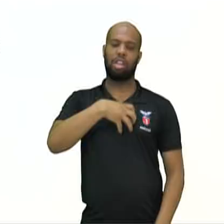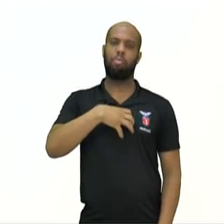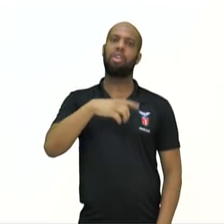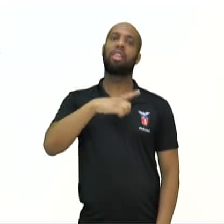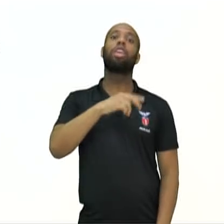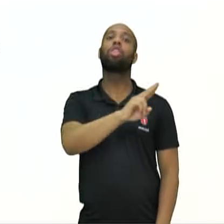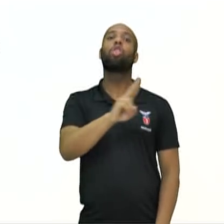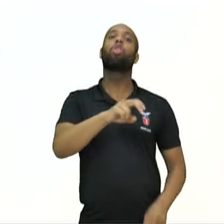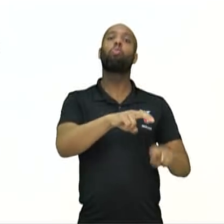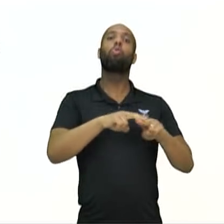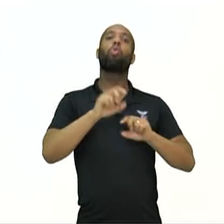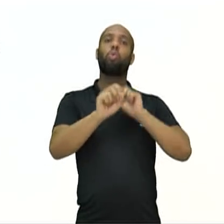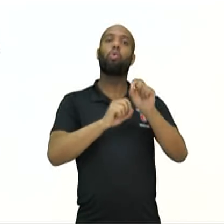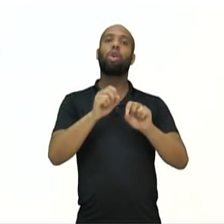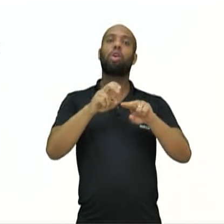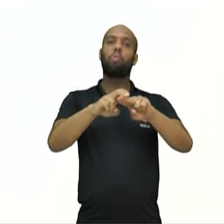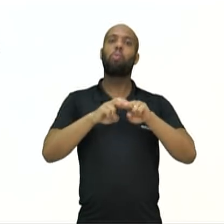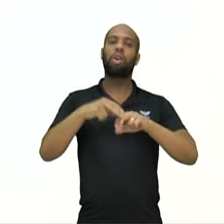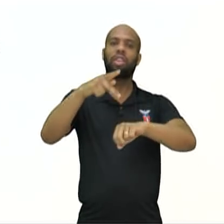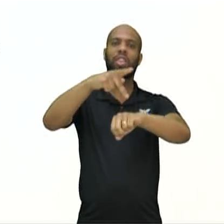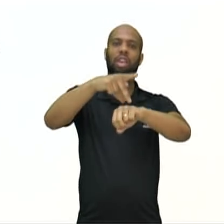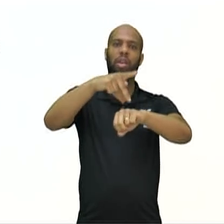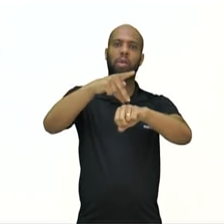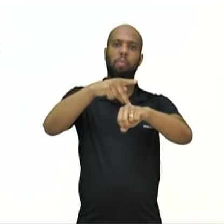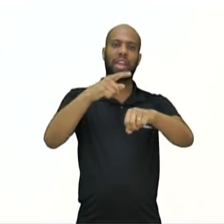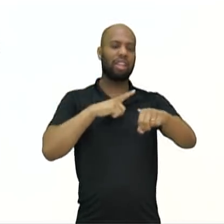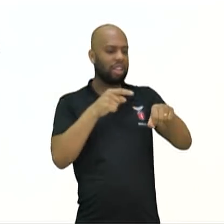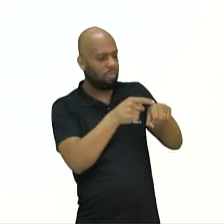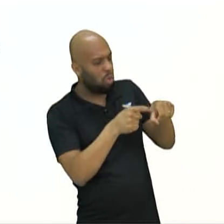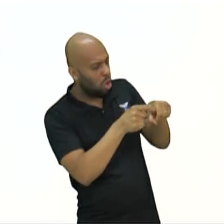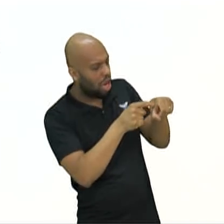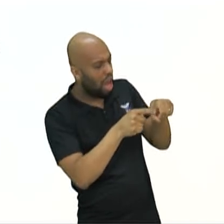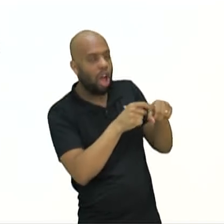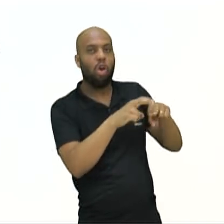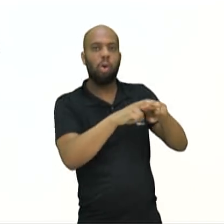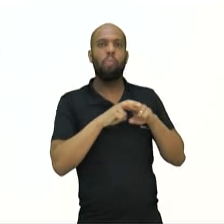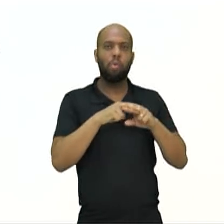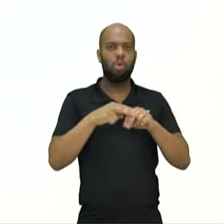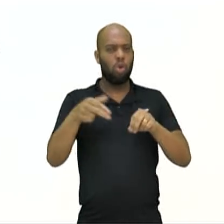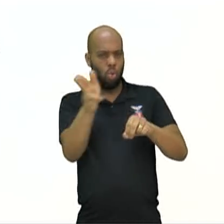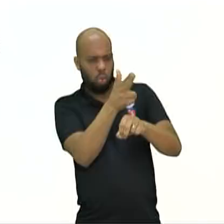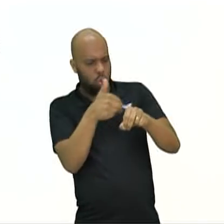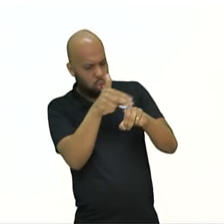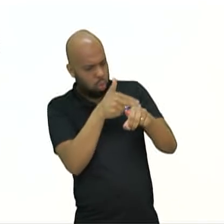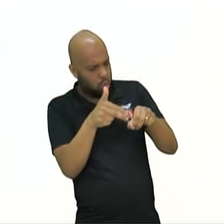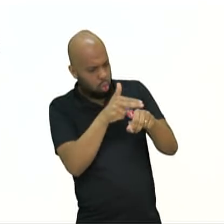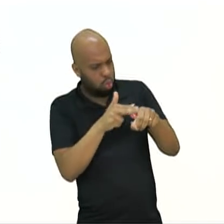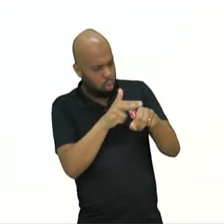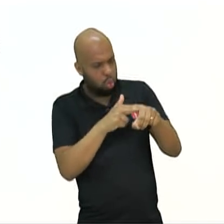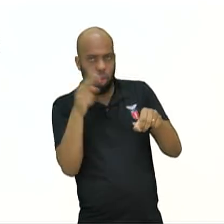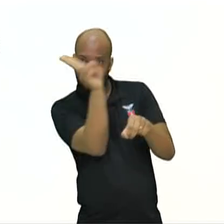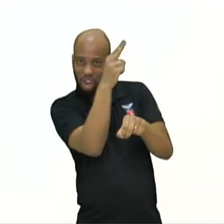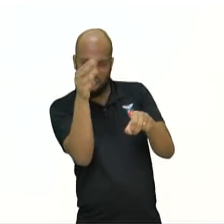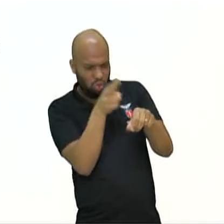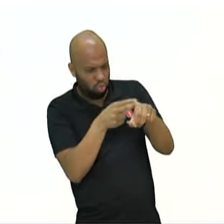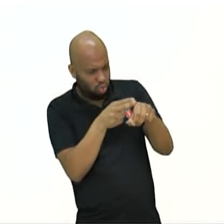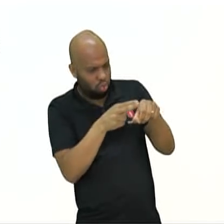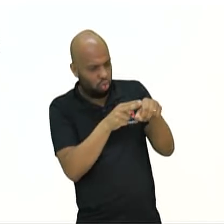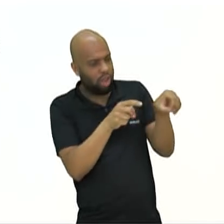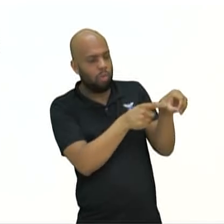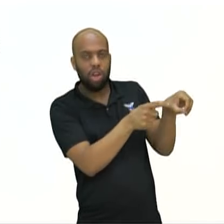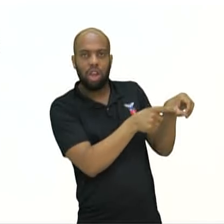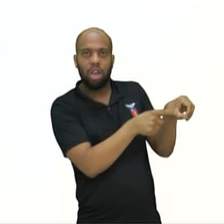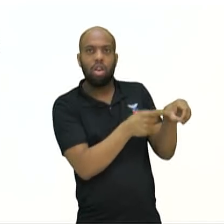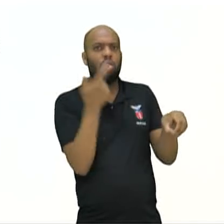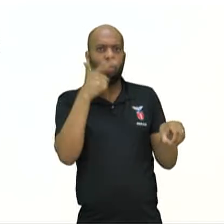este nome devido a uma pedra furada por uma erosão. Para ter acesso a ela, é necessário